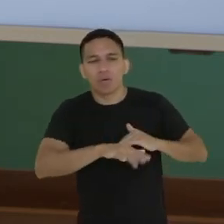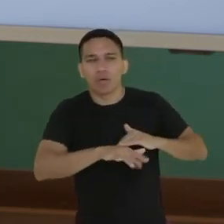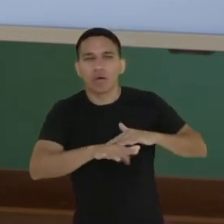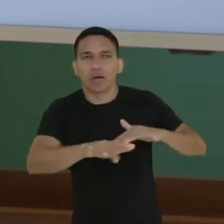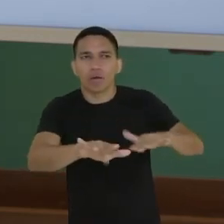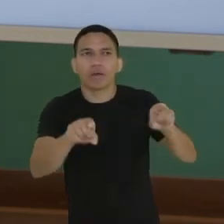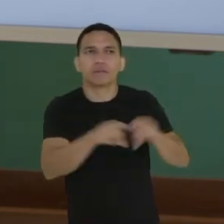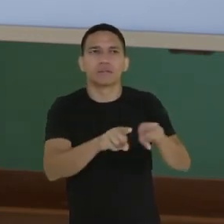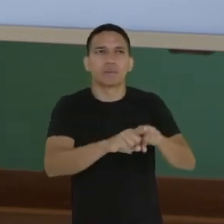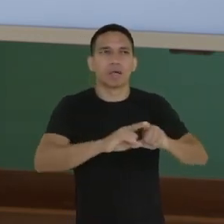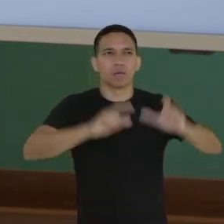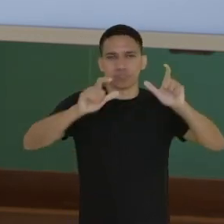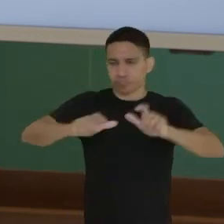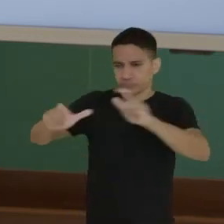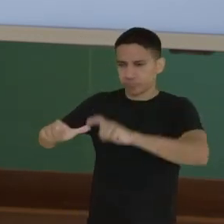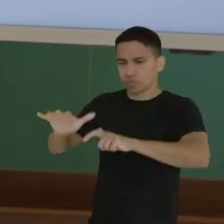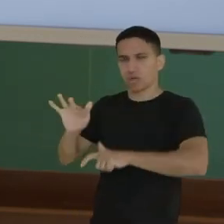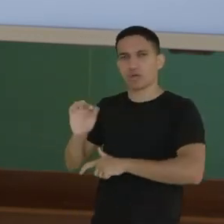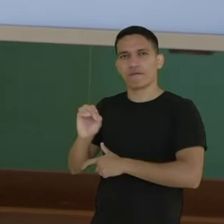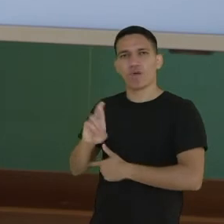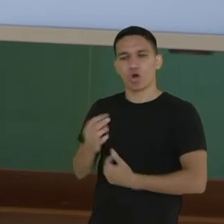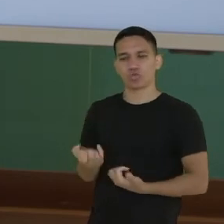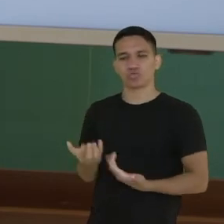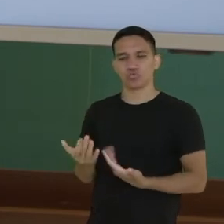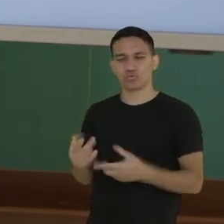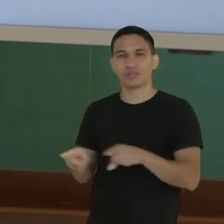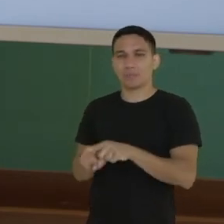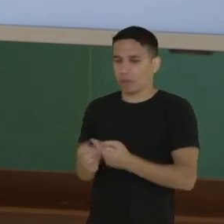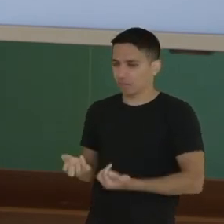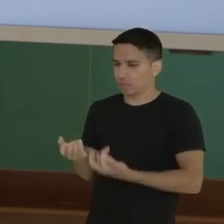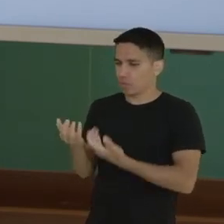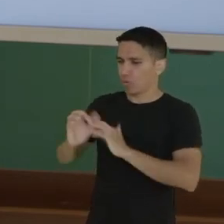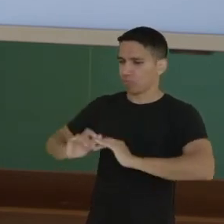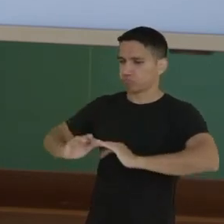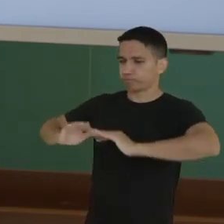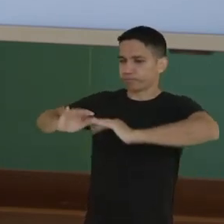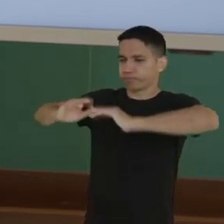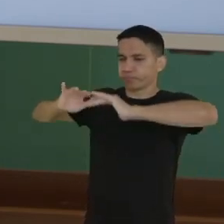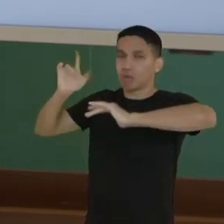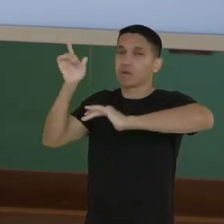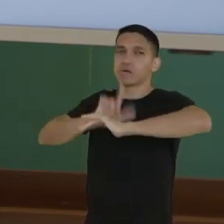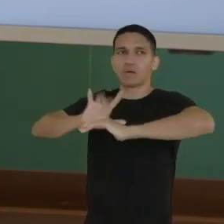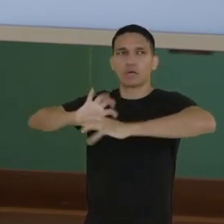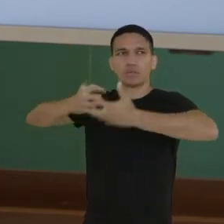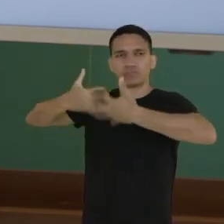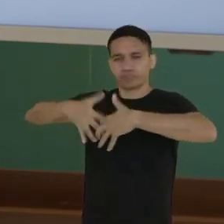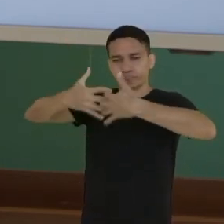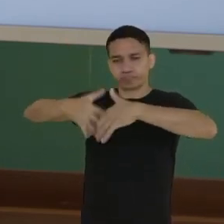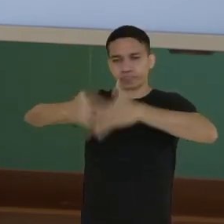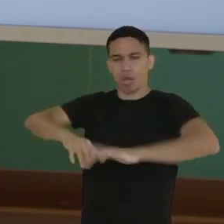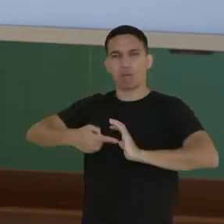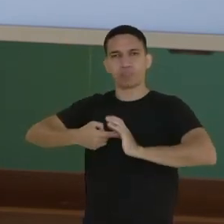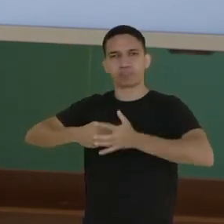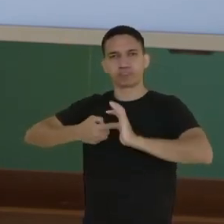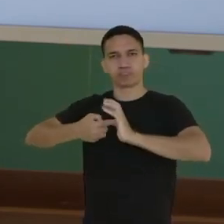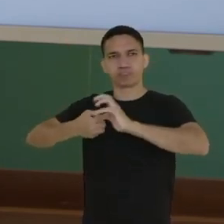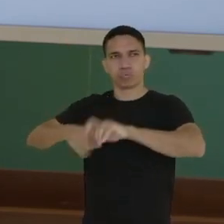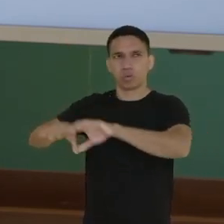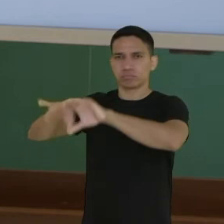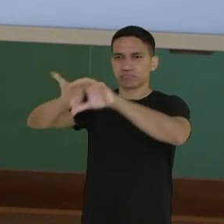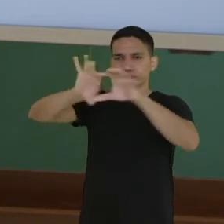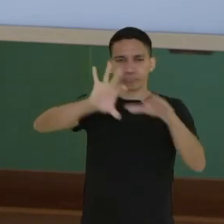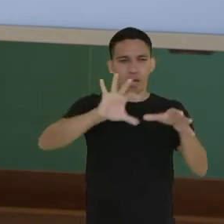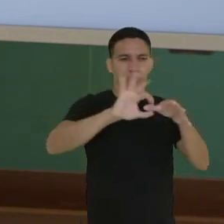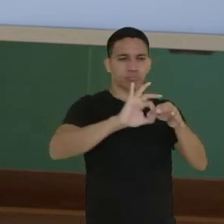tem fornos, caldeira, essa caldeira gera vapor, esse vapor tem uma turbina, essa turbina está ligada a